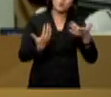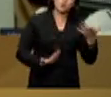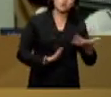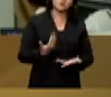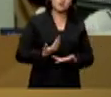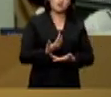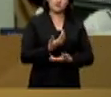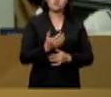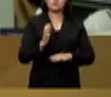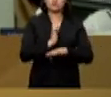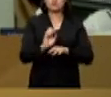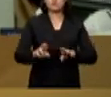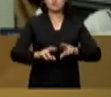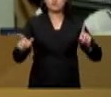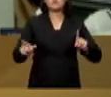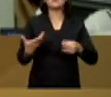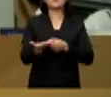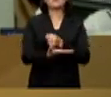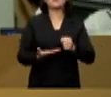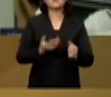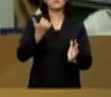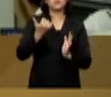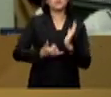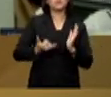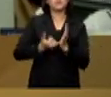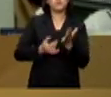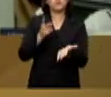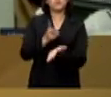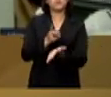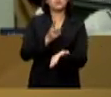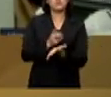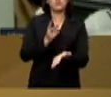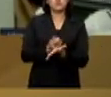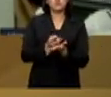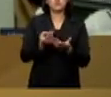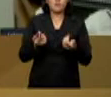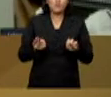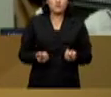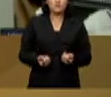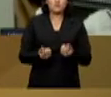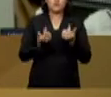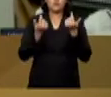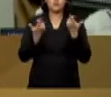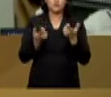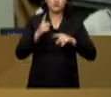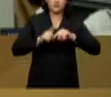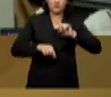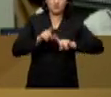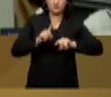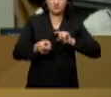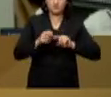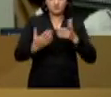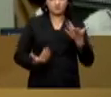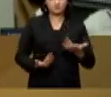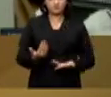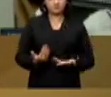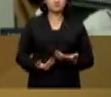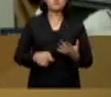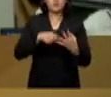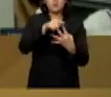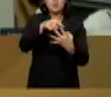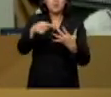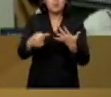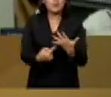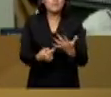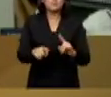E a base de cálculo do imposto permanece o valor da operação de circulação de mercadoria ou da prestação do serviço. Nenhum destes elementos